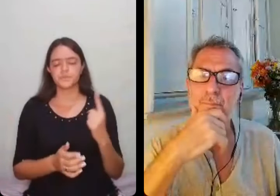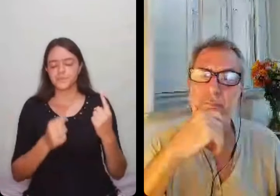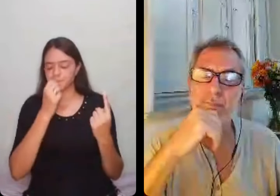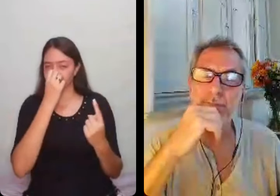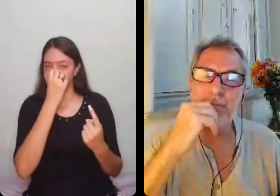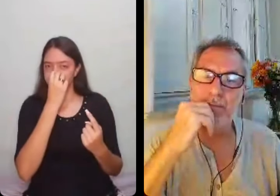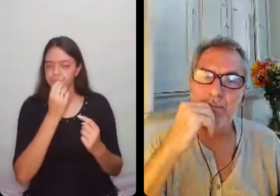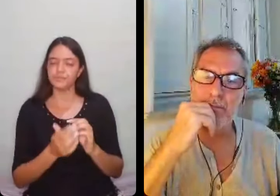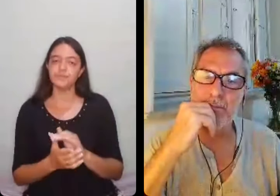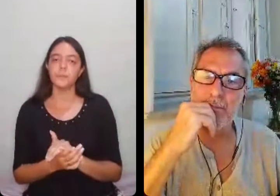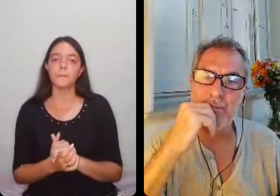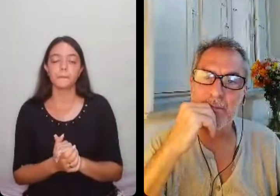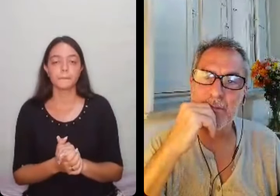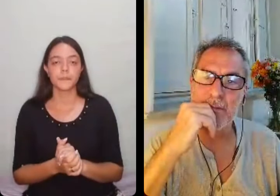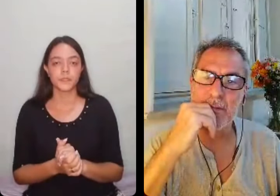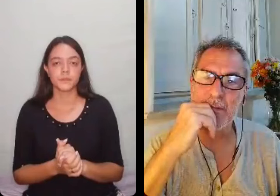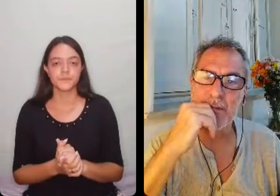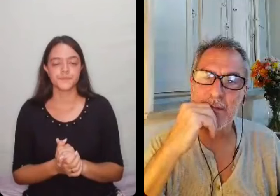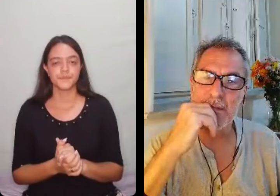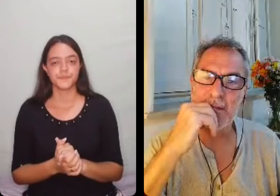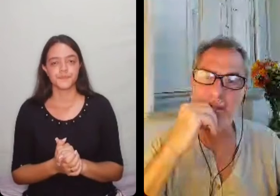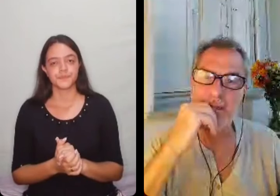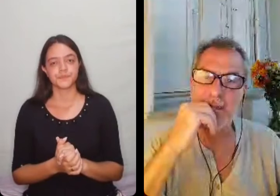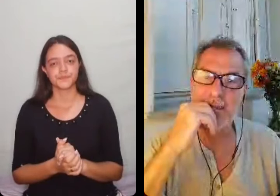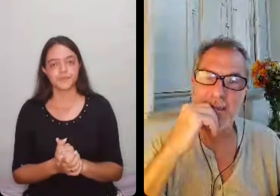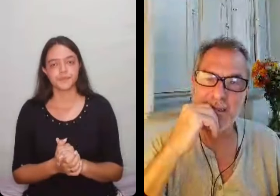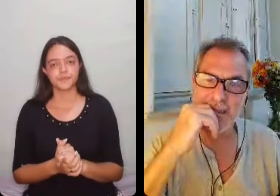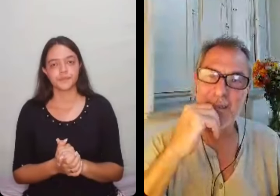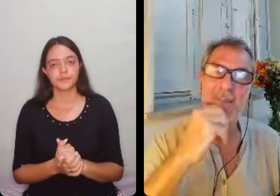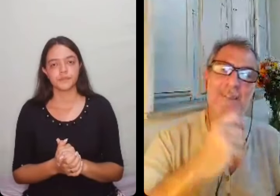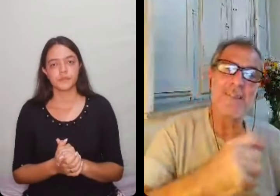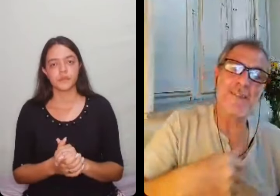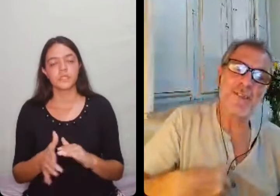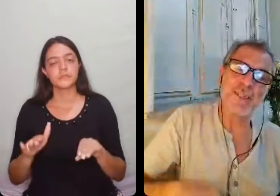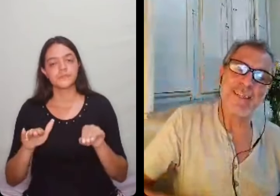tem junto com o corpo e as outras camadas da dramaturgia aí?